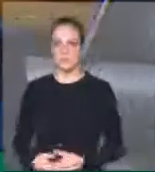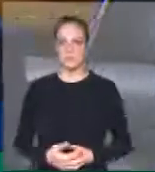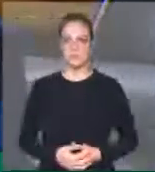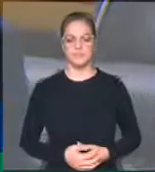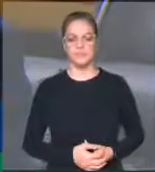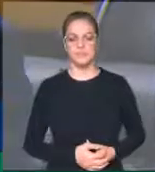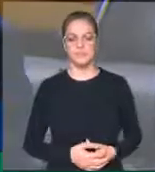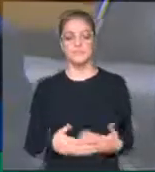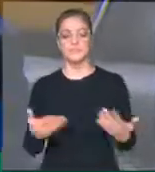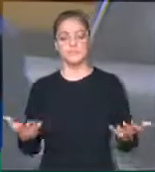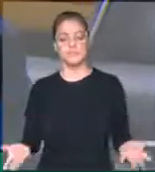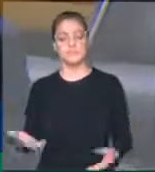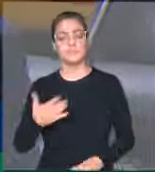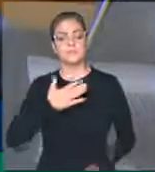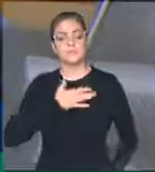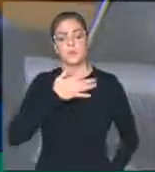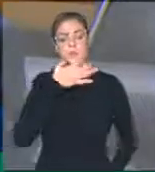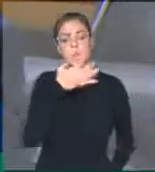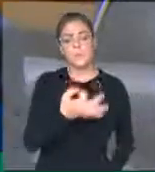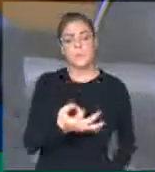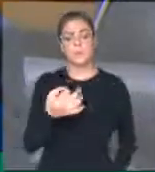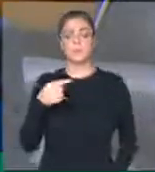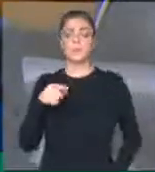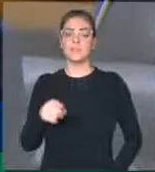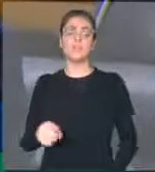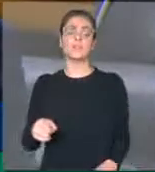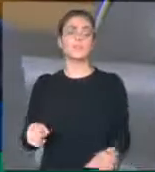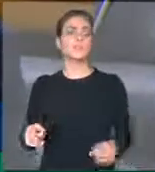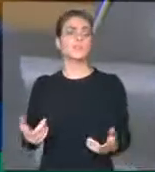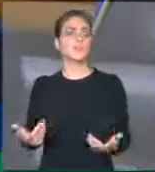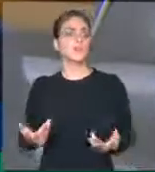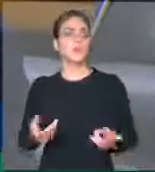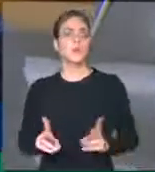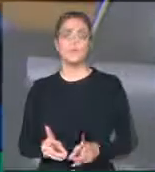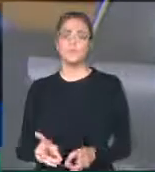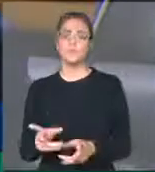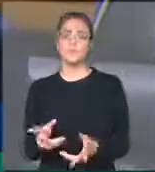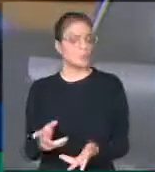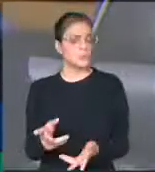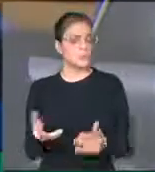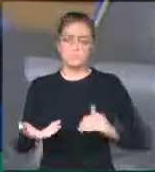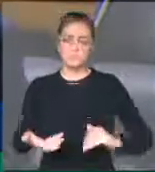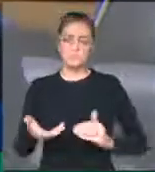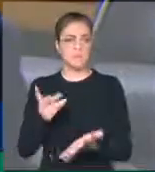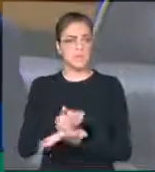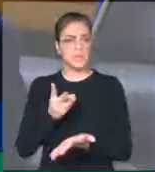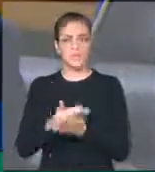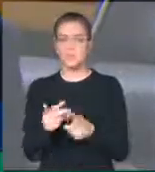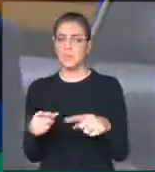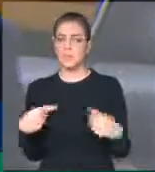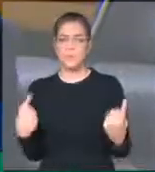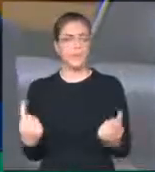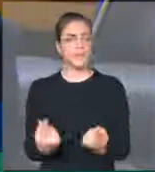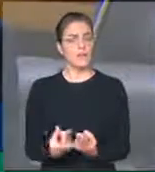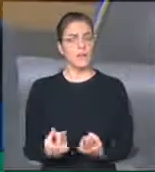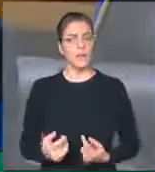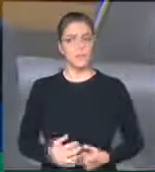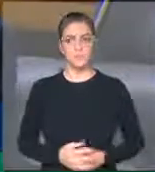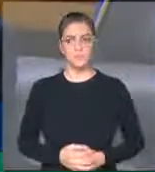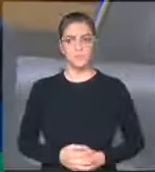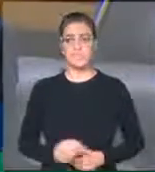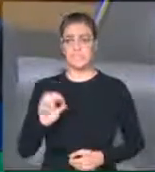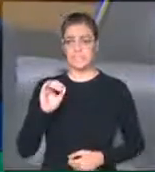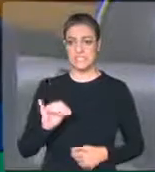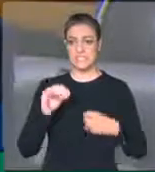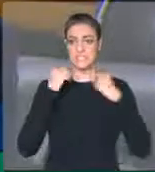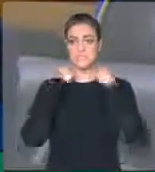dia, no nosso entendimento, isso continua sendo algo, uma sessão do Congresso Nacional. Para tratar temas que